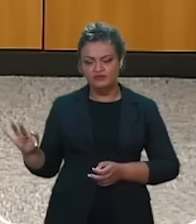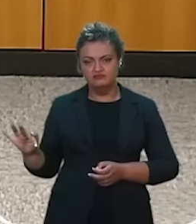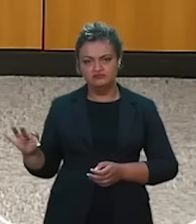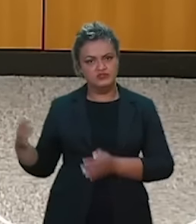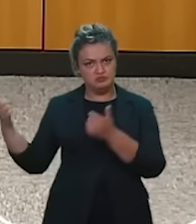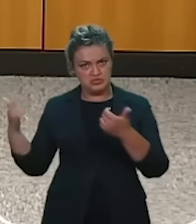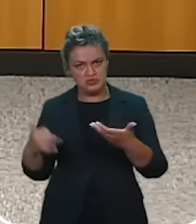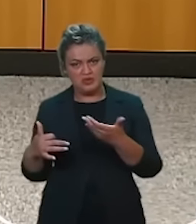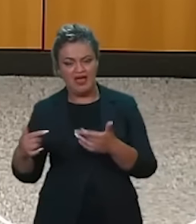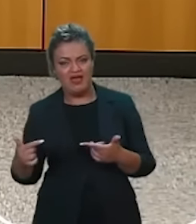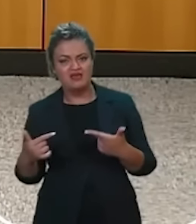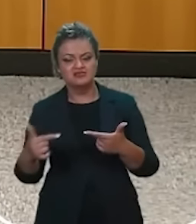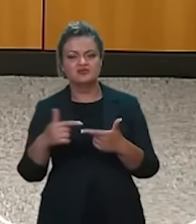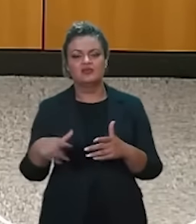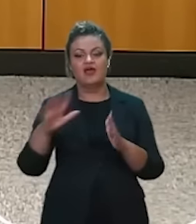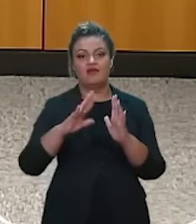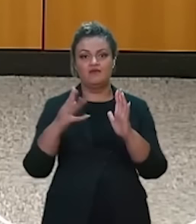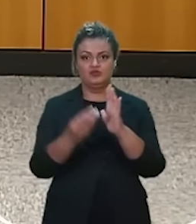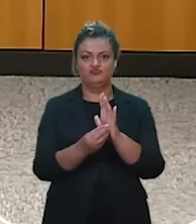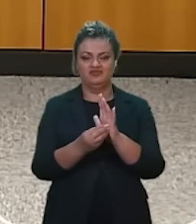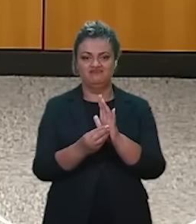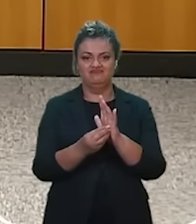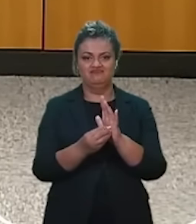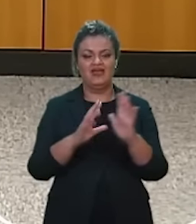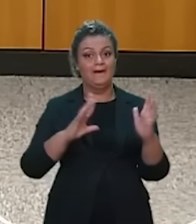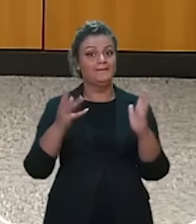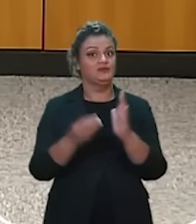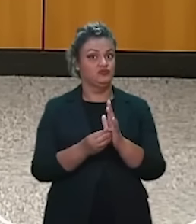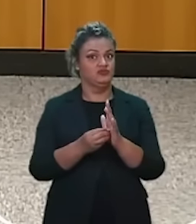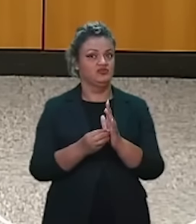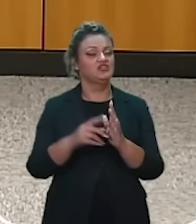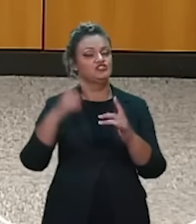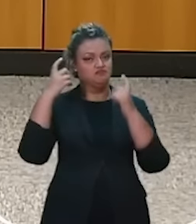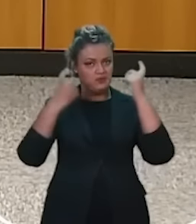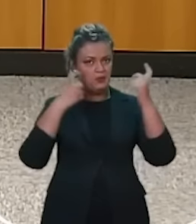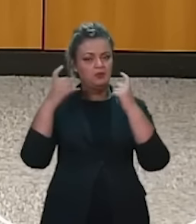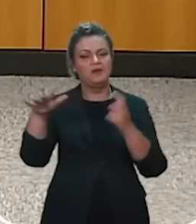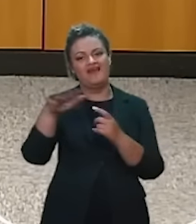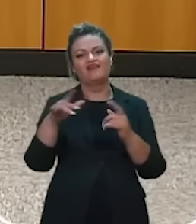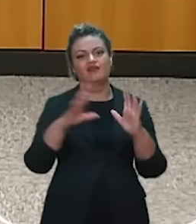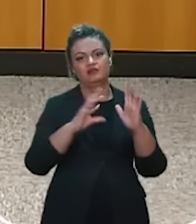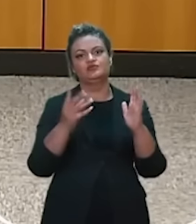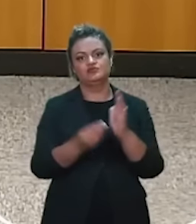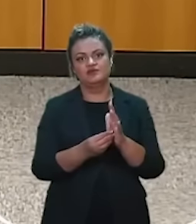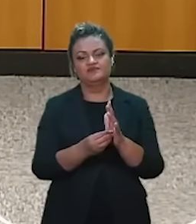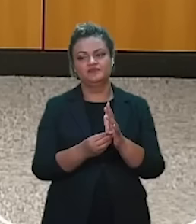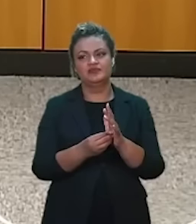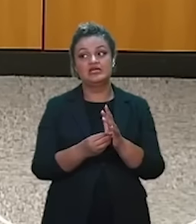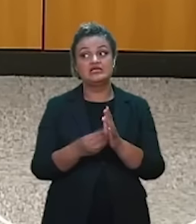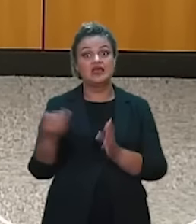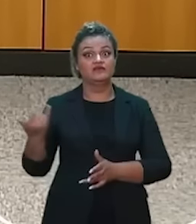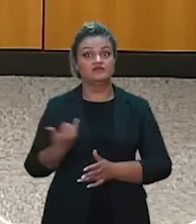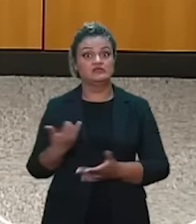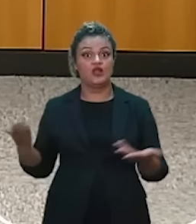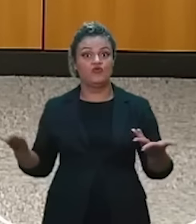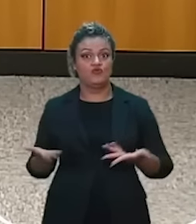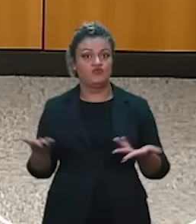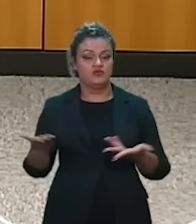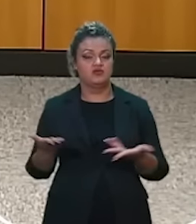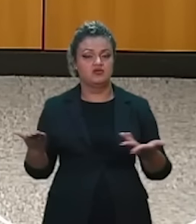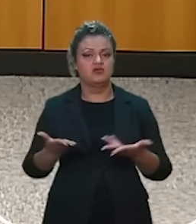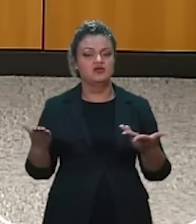especialmente a atuação na Amazônia que é uma preocupação global e nós tivemos a revelação agora eh do